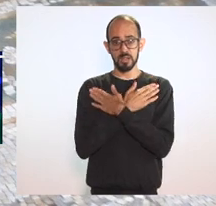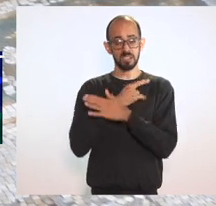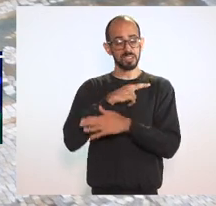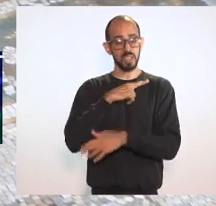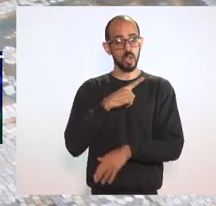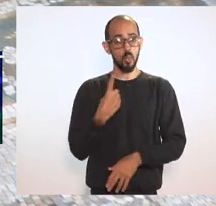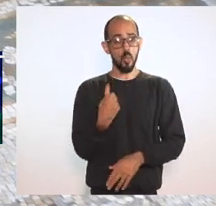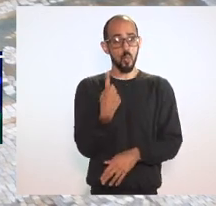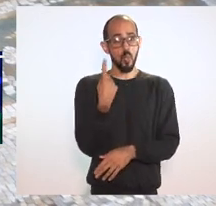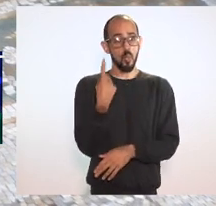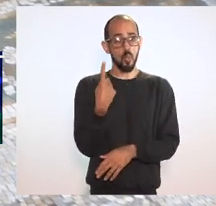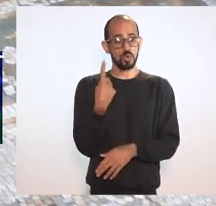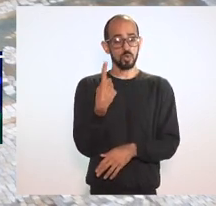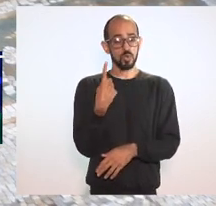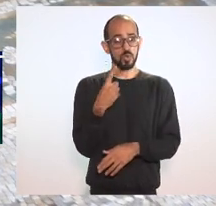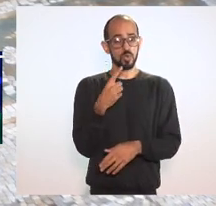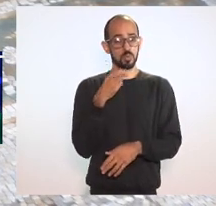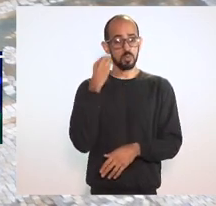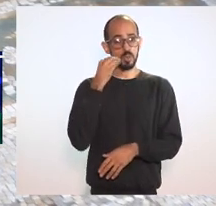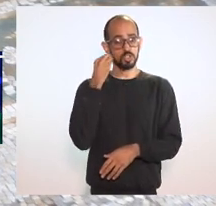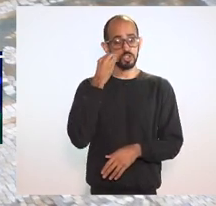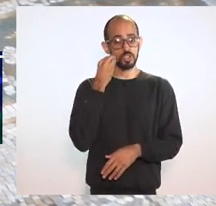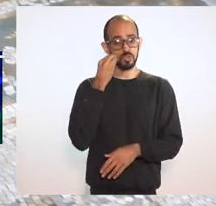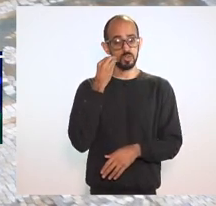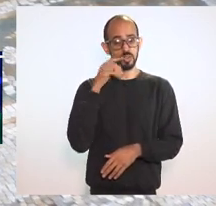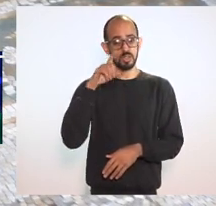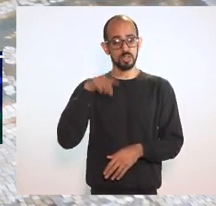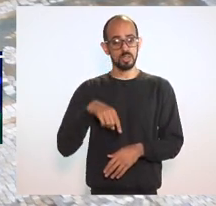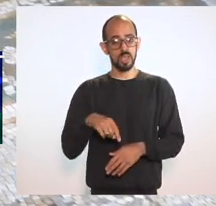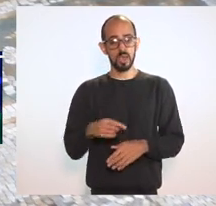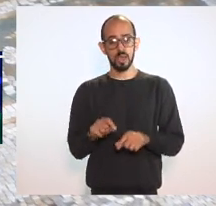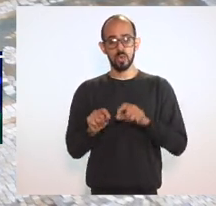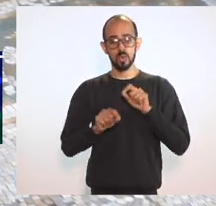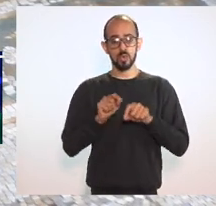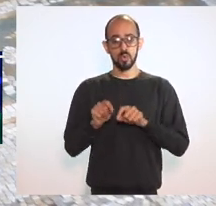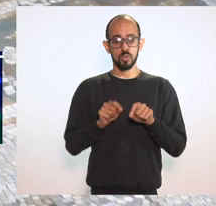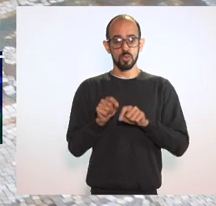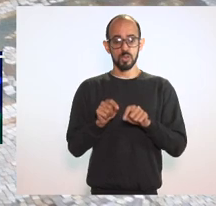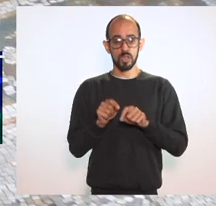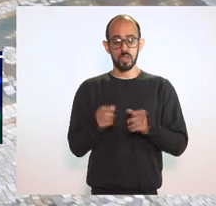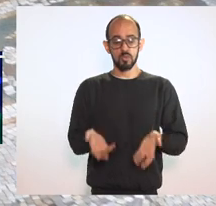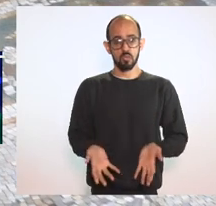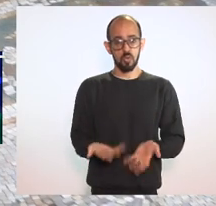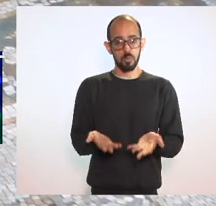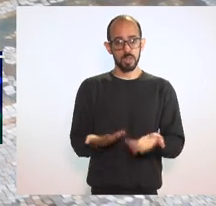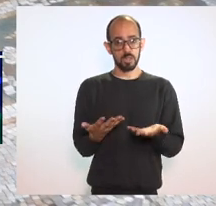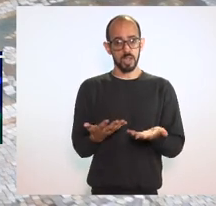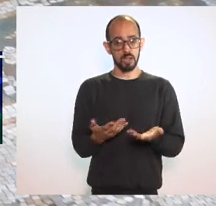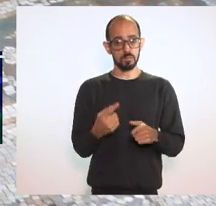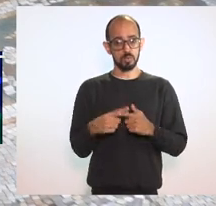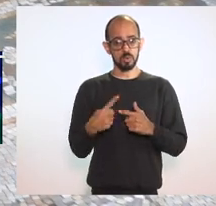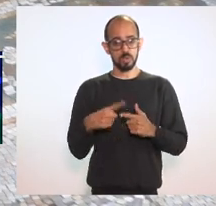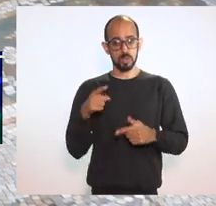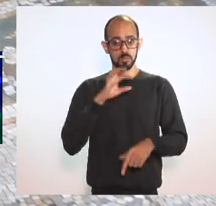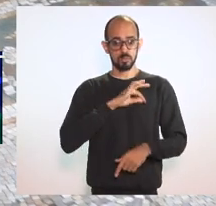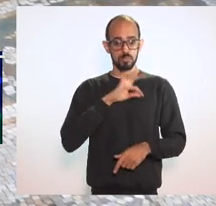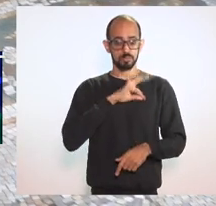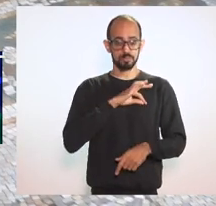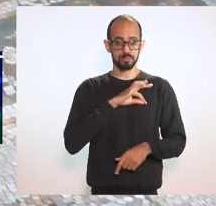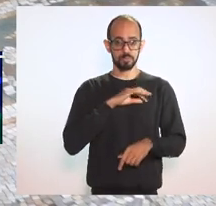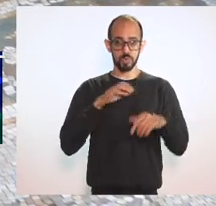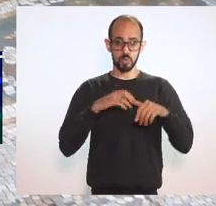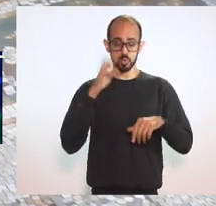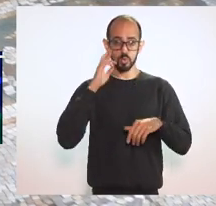tem um único condão de criar mais óbices ainda para cadeia produtiva uma vez que por exemplo para folha de pagamento o